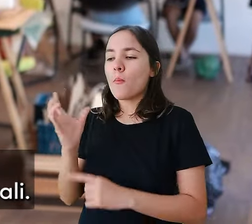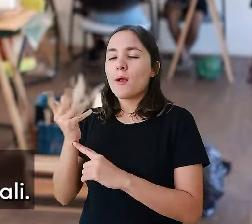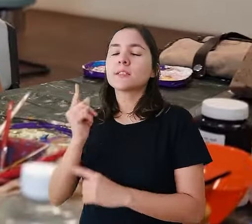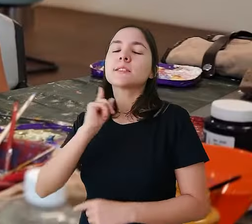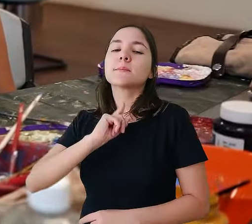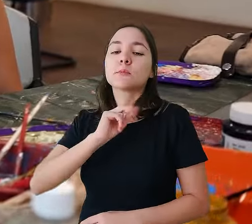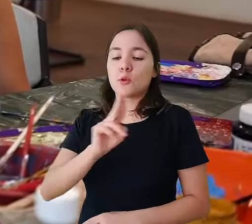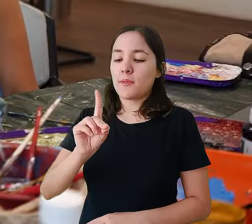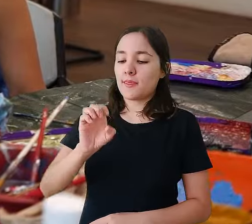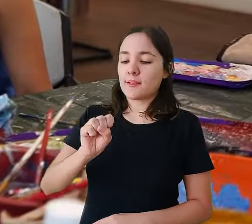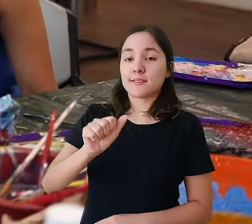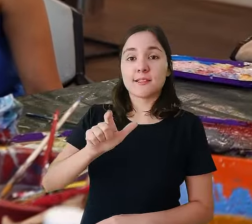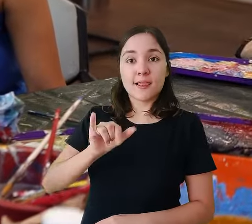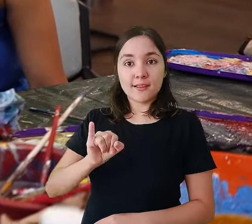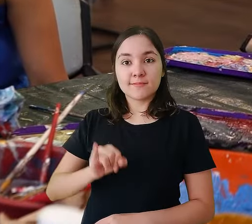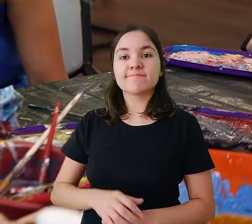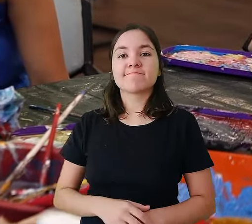Desali.